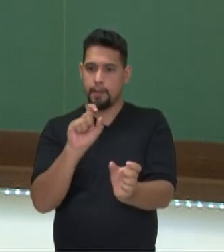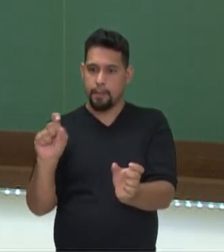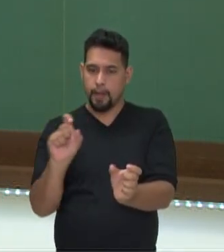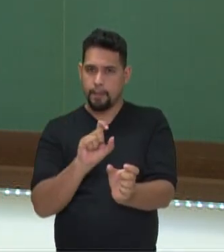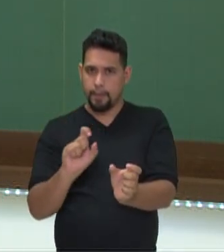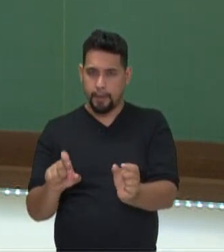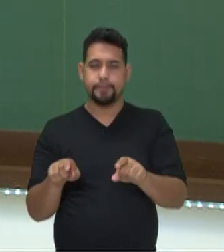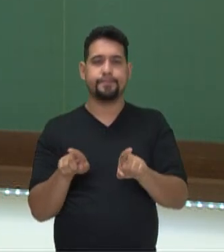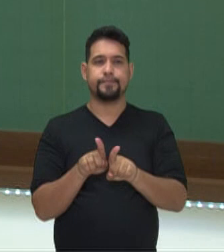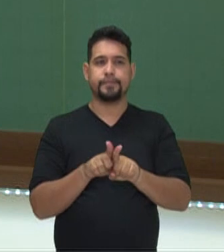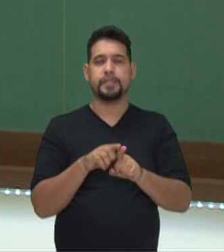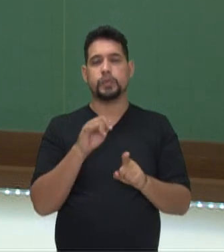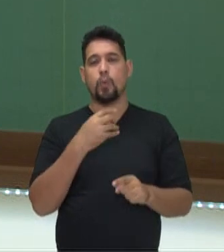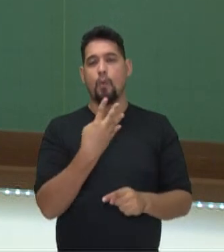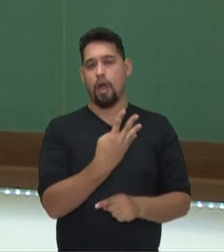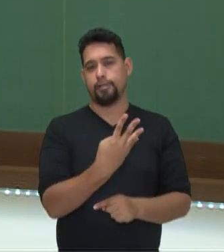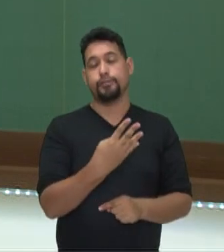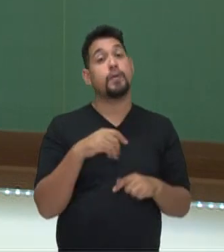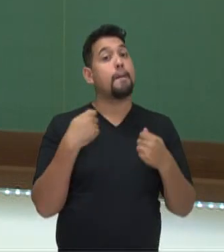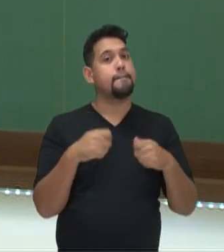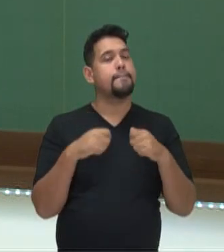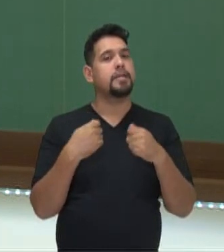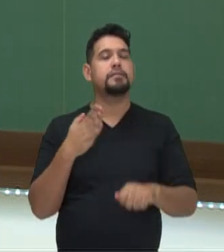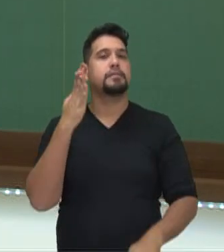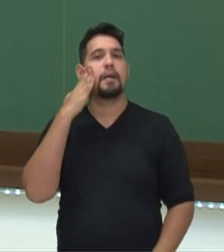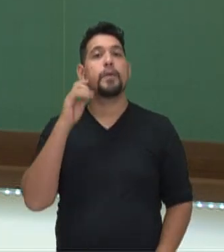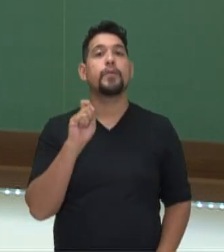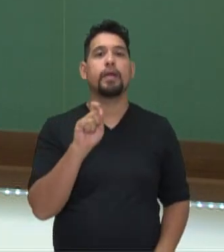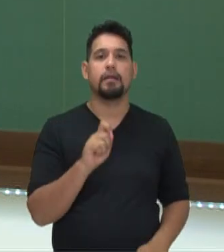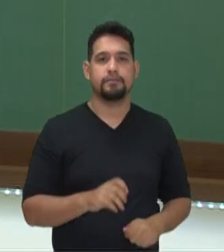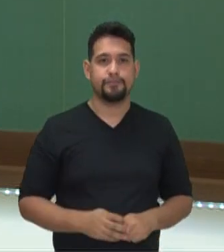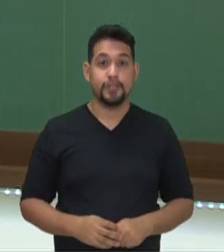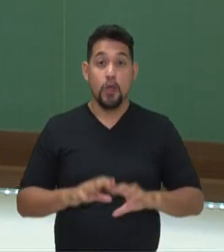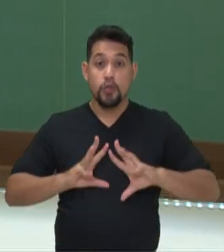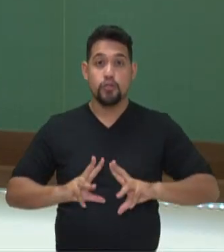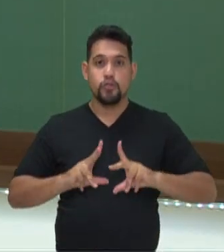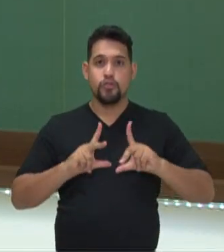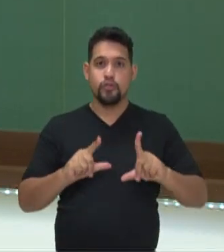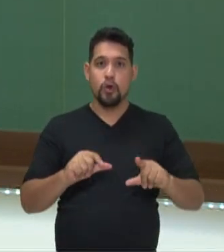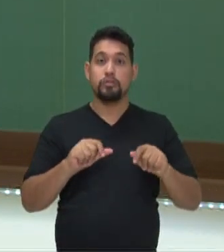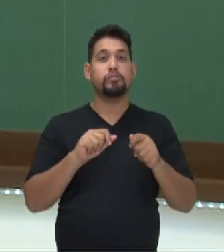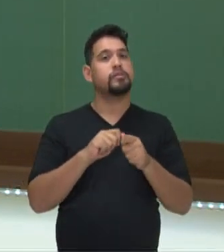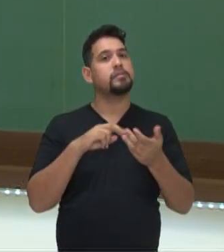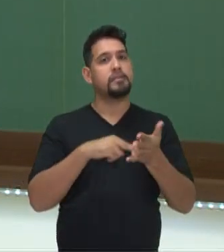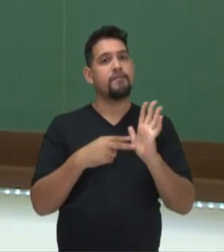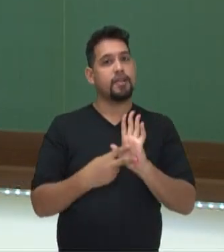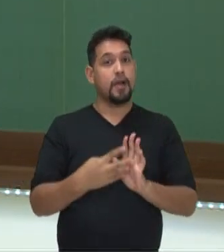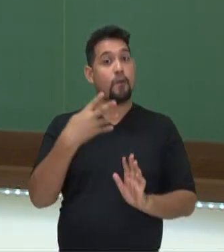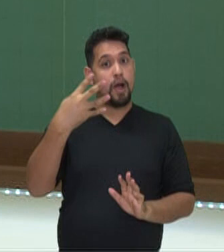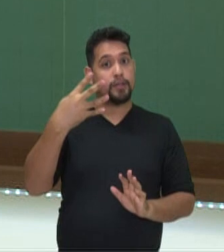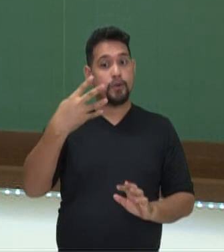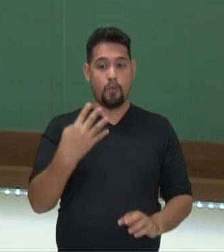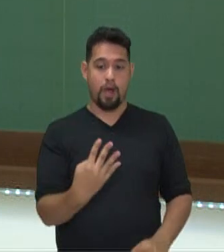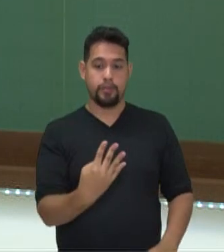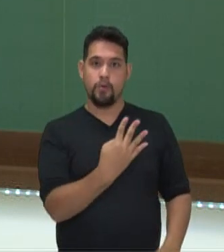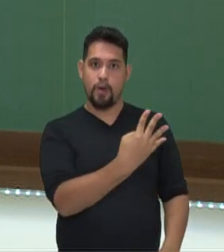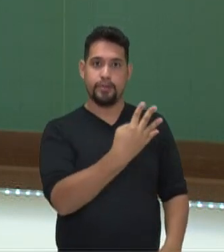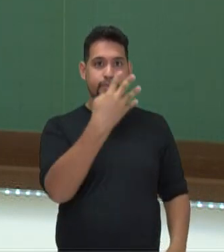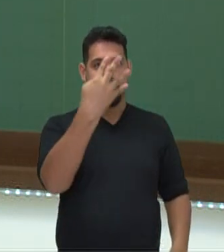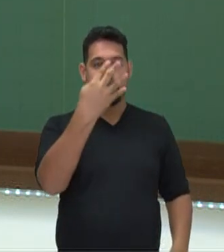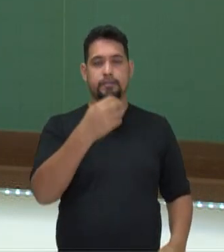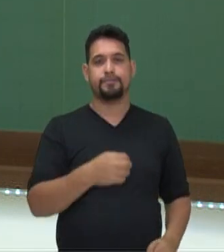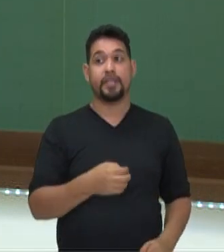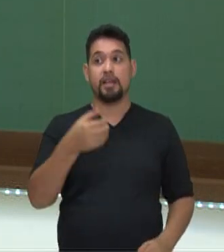quadrado de lado 4, você já tem que entender que todos os lados valem 4. Por se tratar